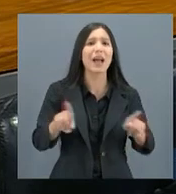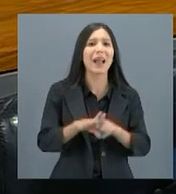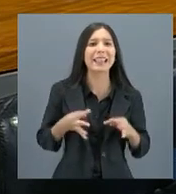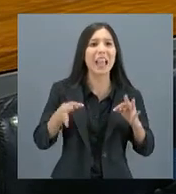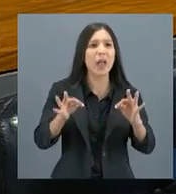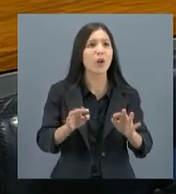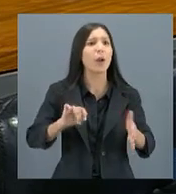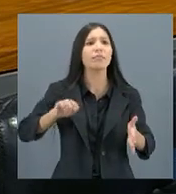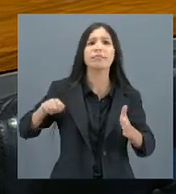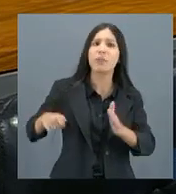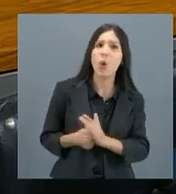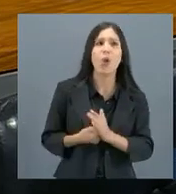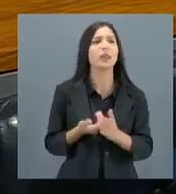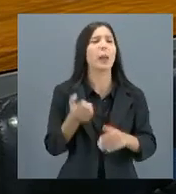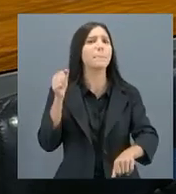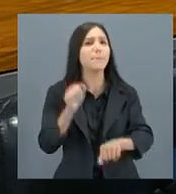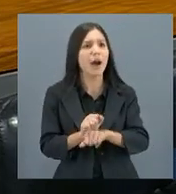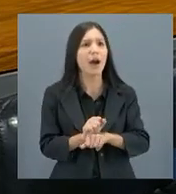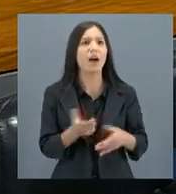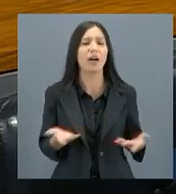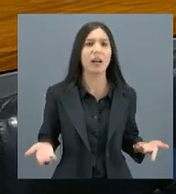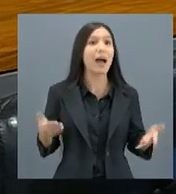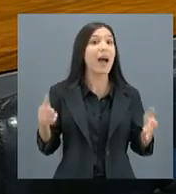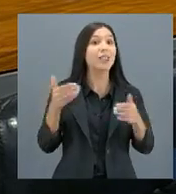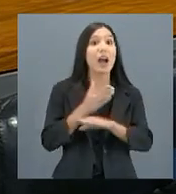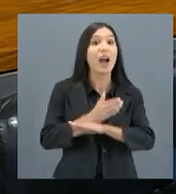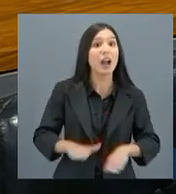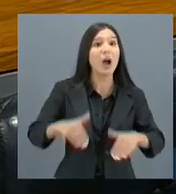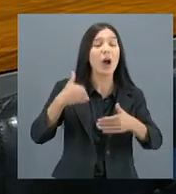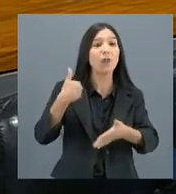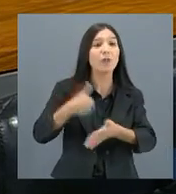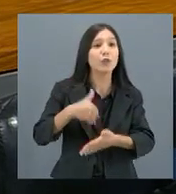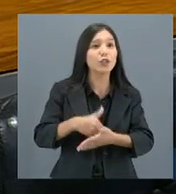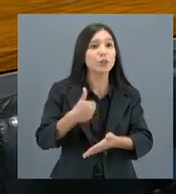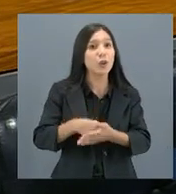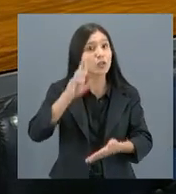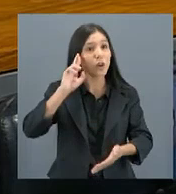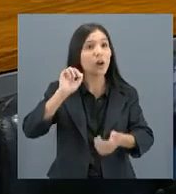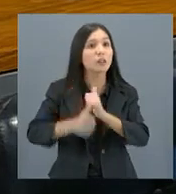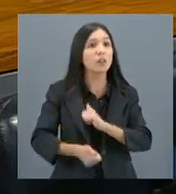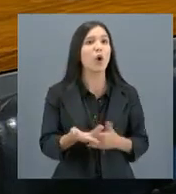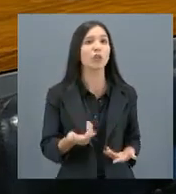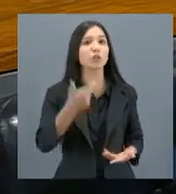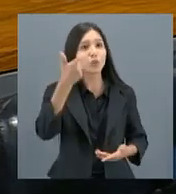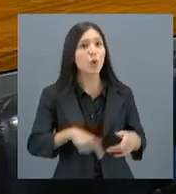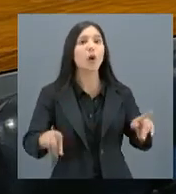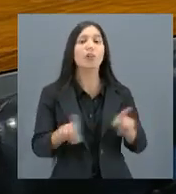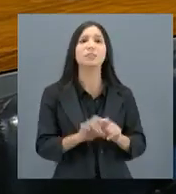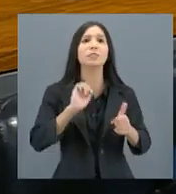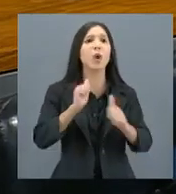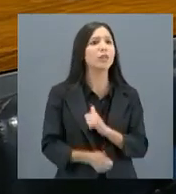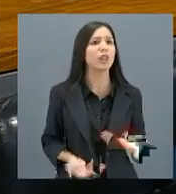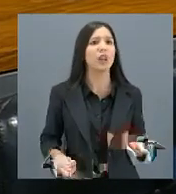está aí para bloquear esse tipo de aposta. Estão acabando com o nosso futebol. O senhor é um desportista também. Eu sou, o Potinho é, todos nós.